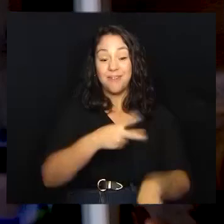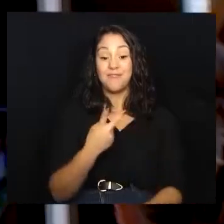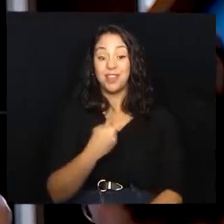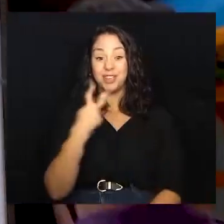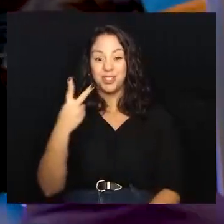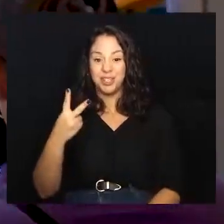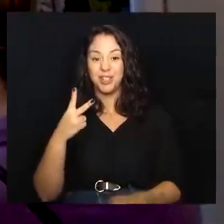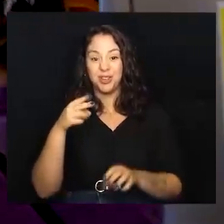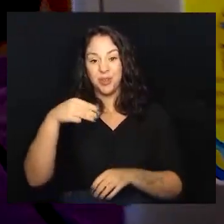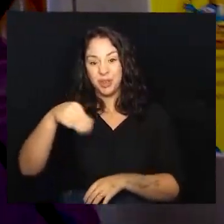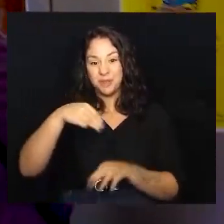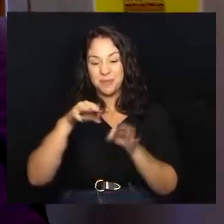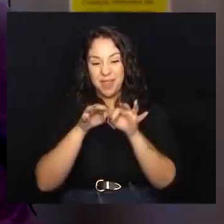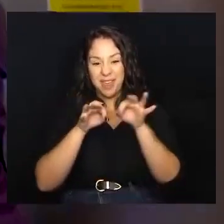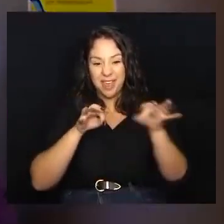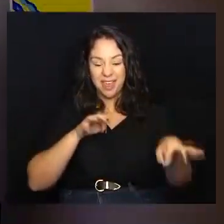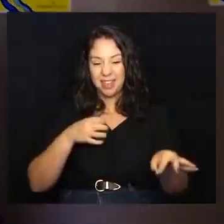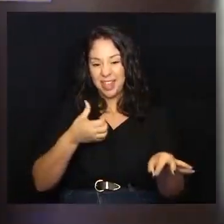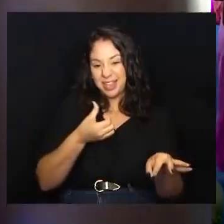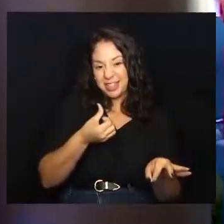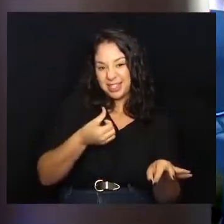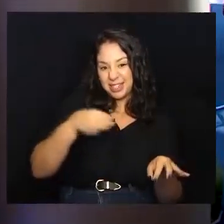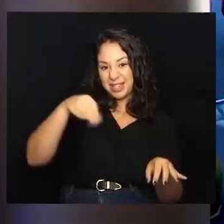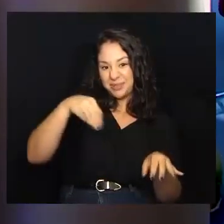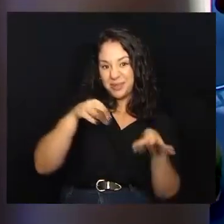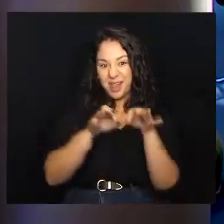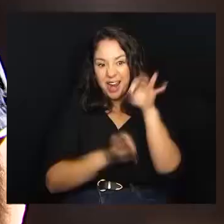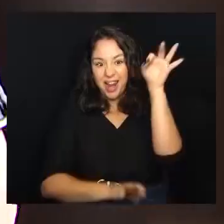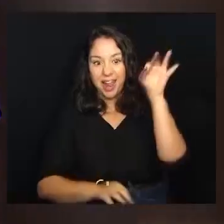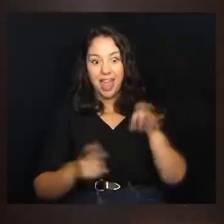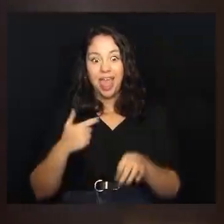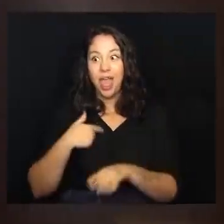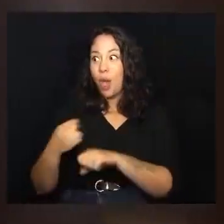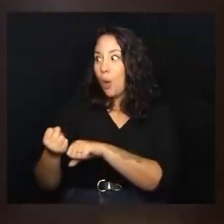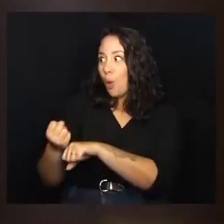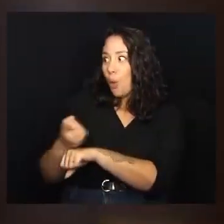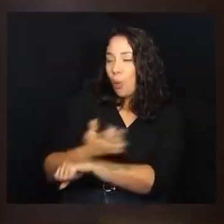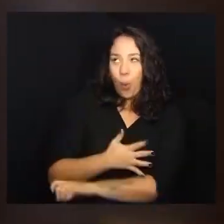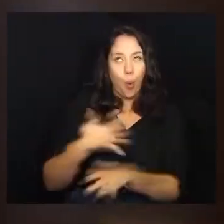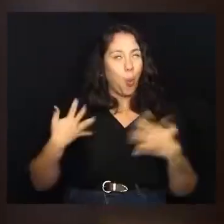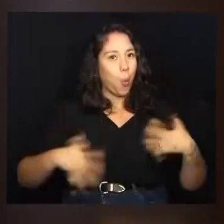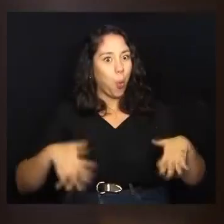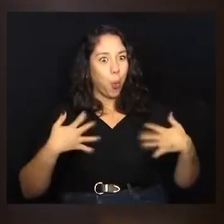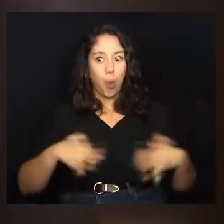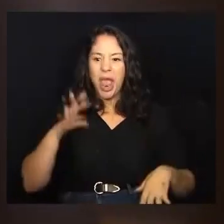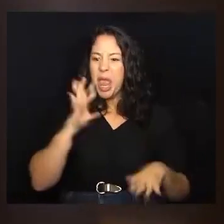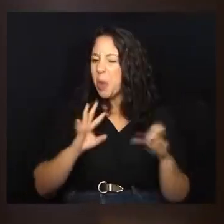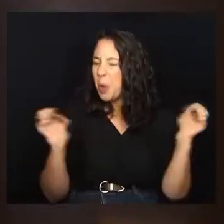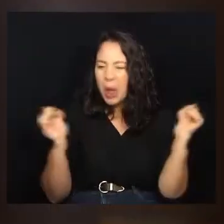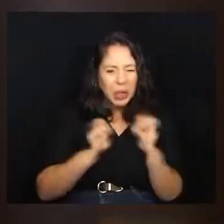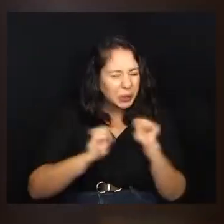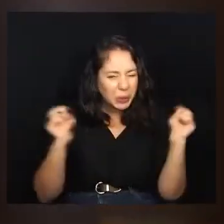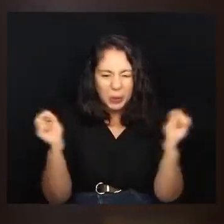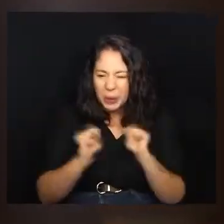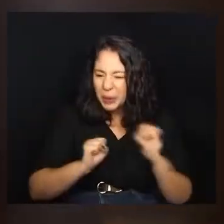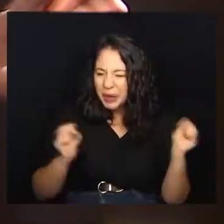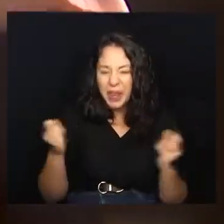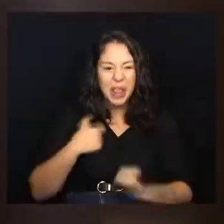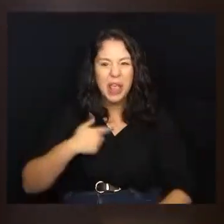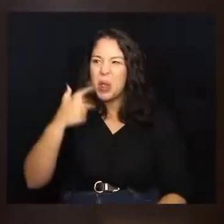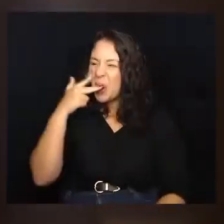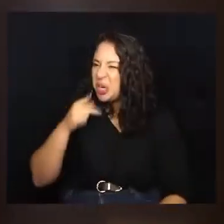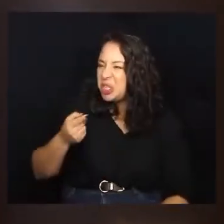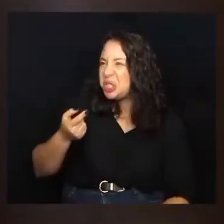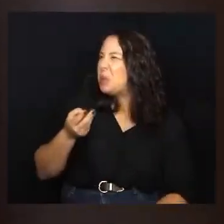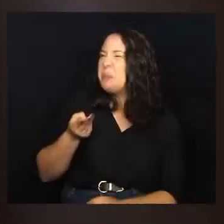com 22 metros de comprimento e 6 metros de altura. É uma emoção bem legal. Eu adorei.